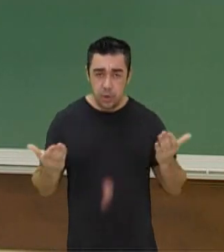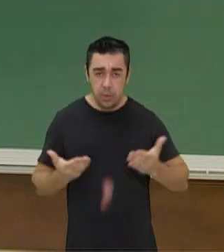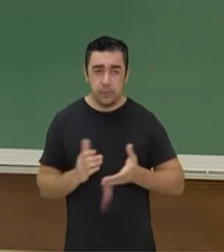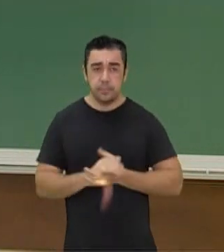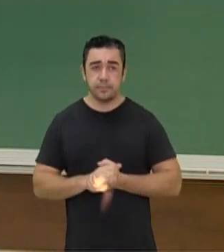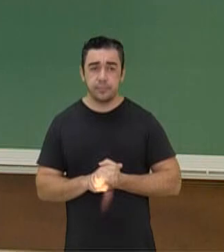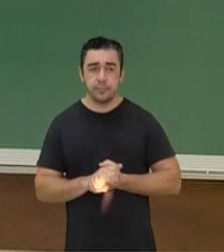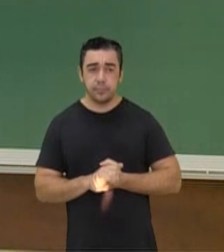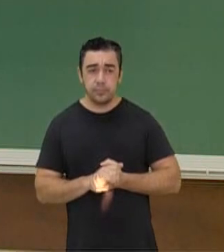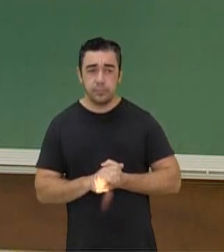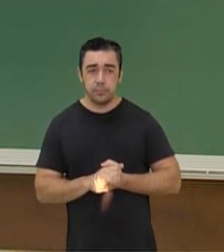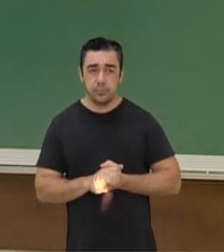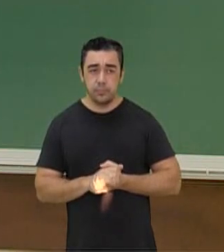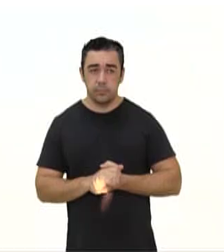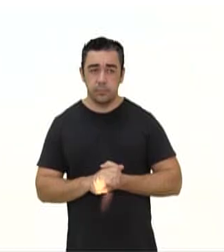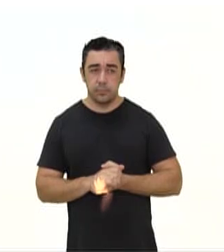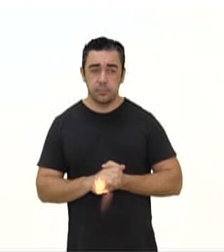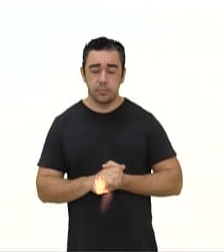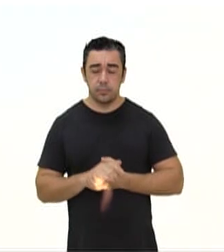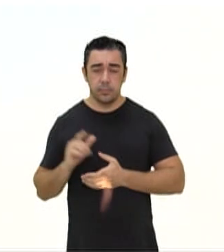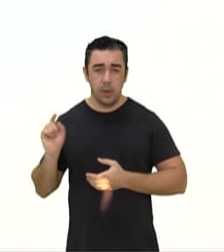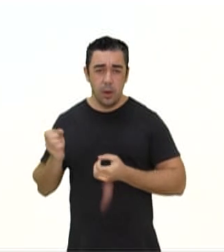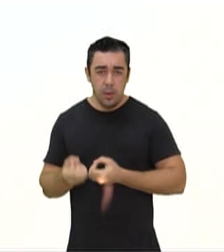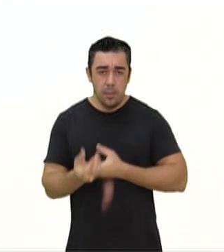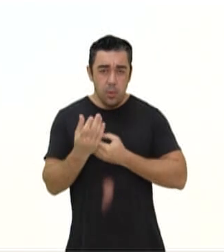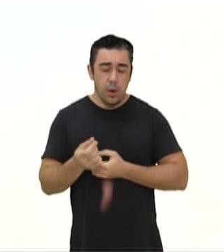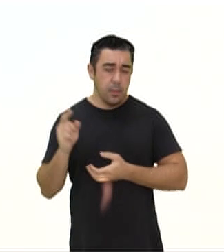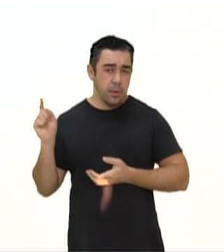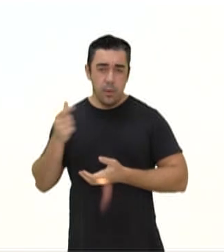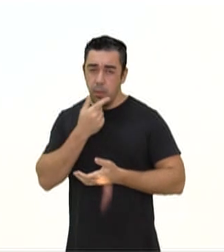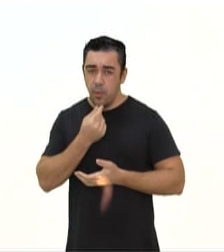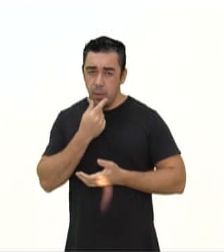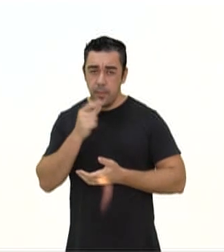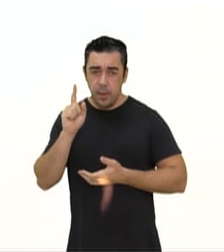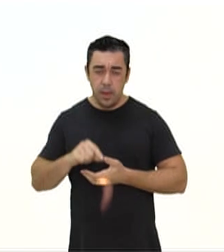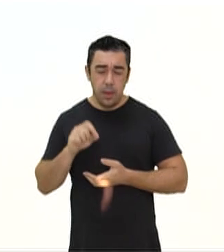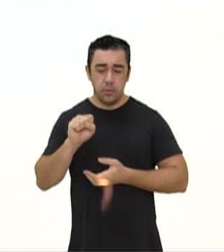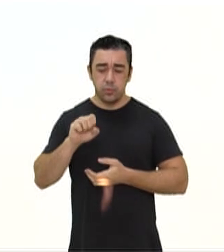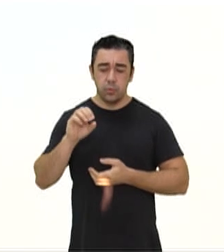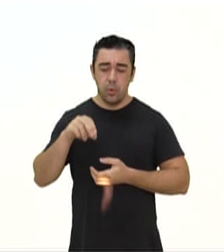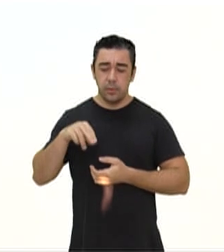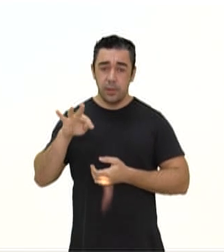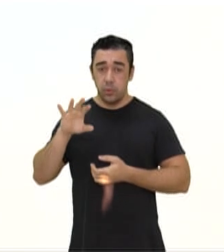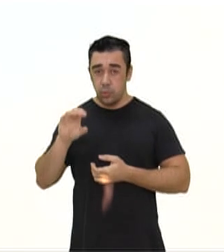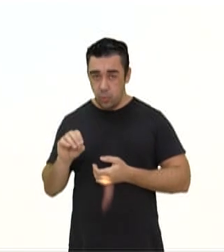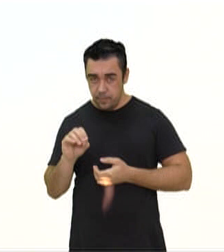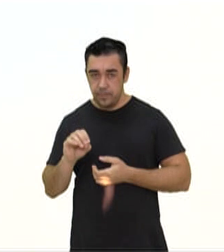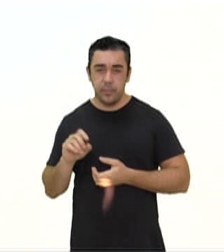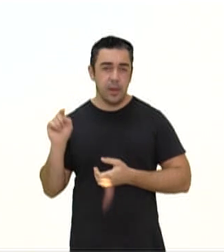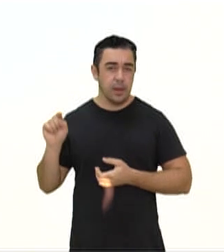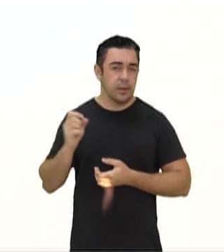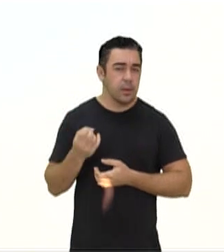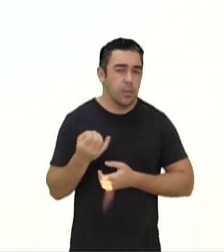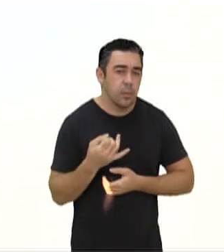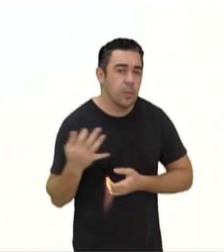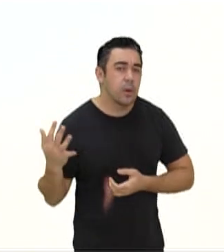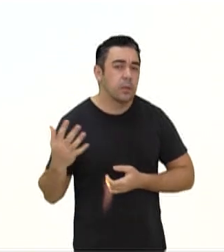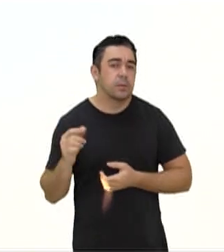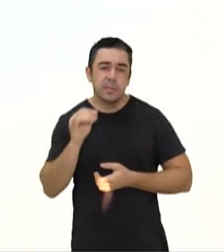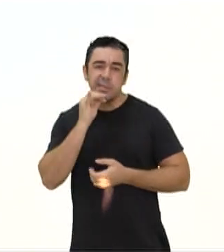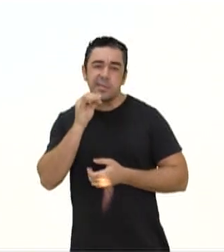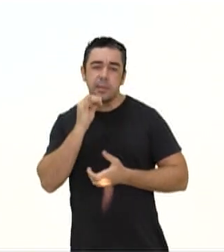lá. Quiz. O poema de Camões é um soneto. Um soneto é constituído